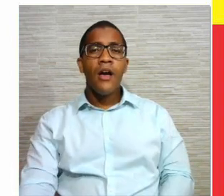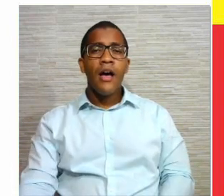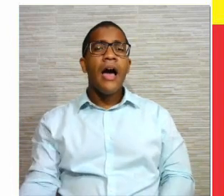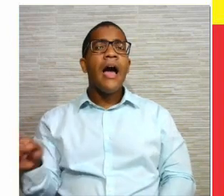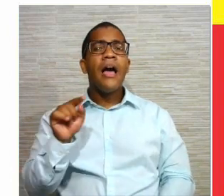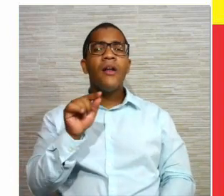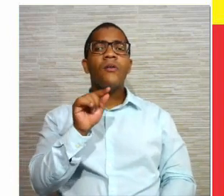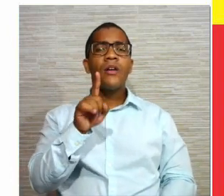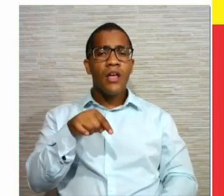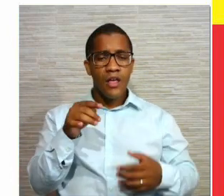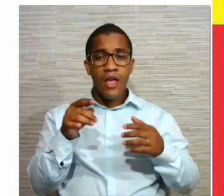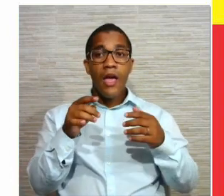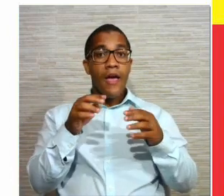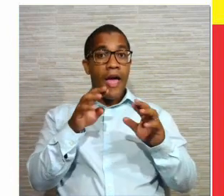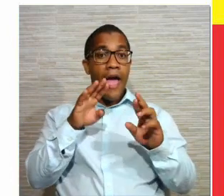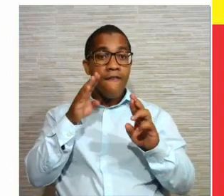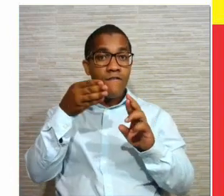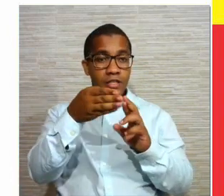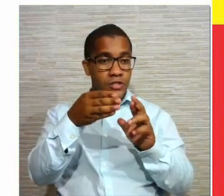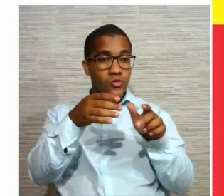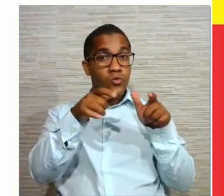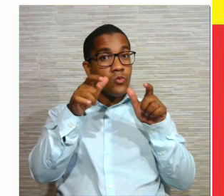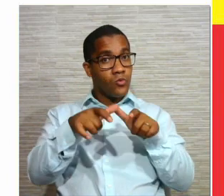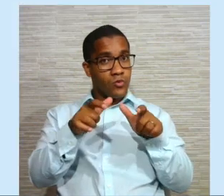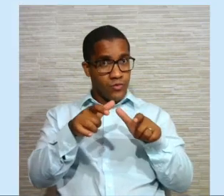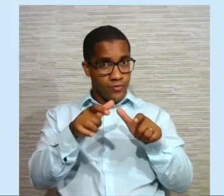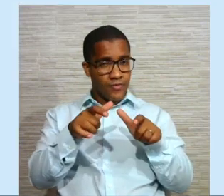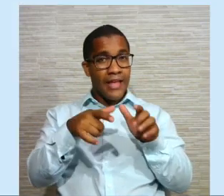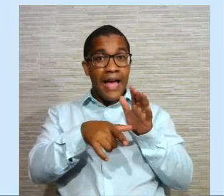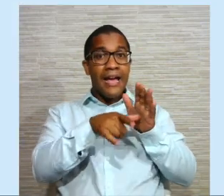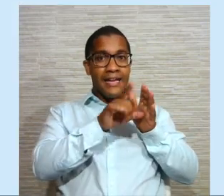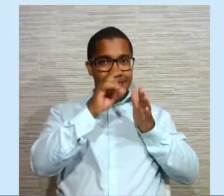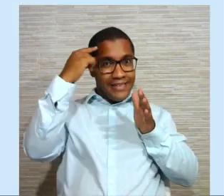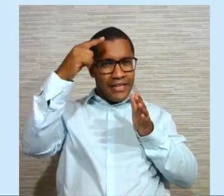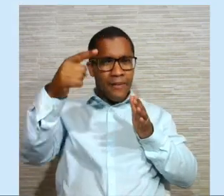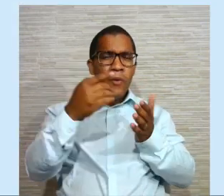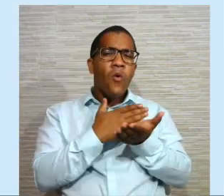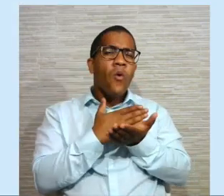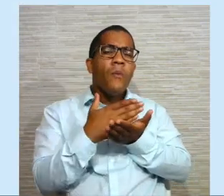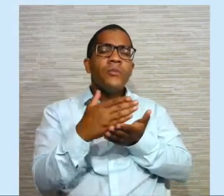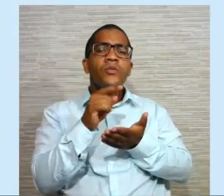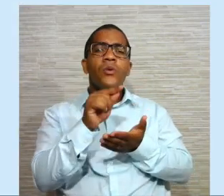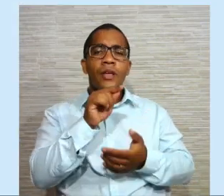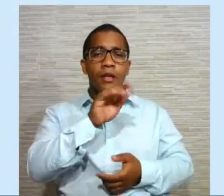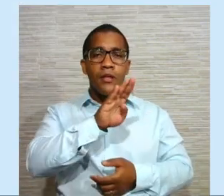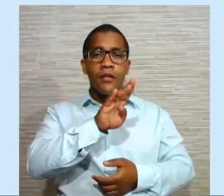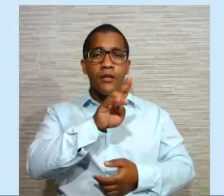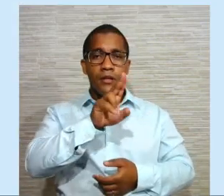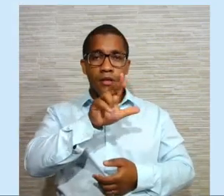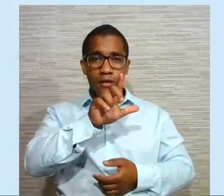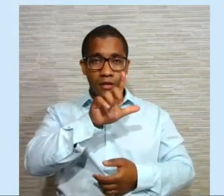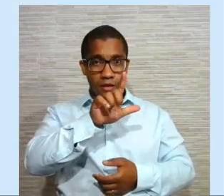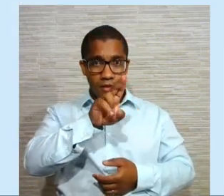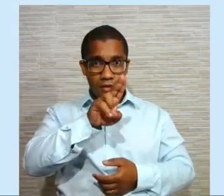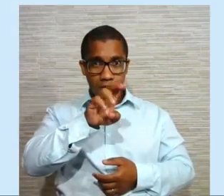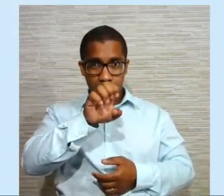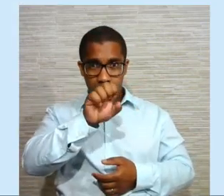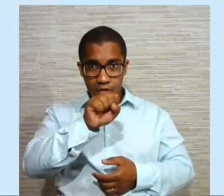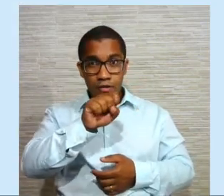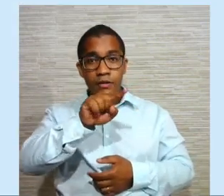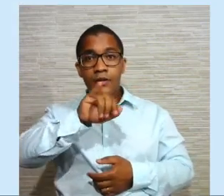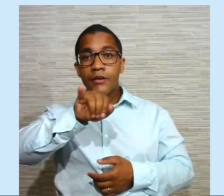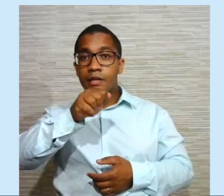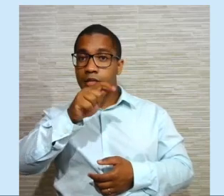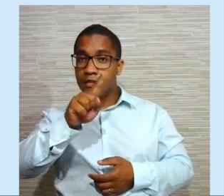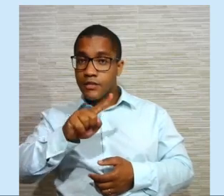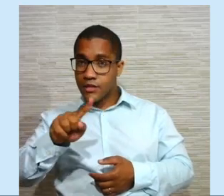blues e buscou referências locais. Então assim, como eu falei para vocês, o rock ele começou com o blues e o jazz, mas lá